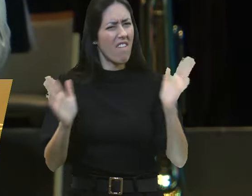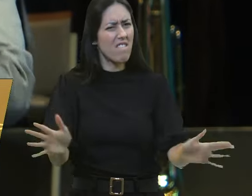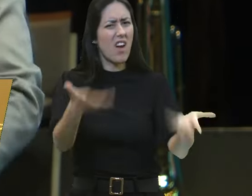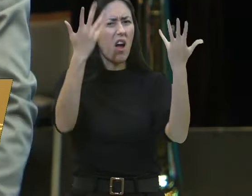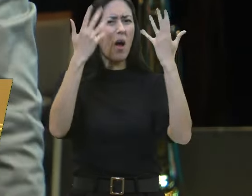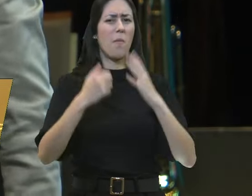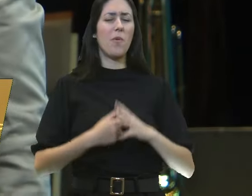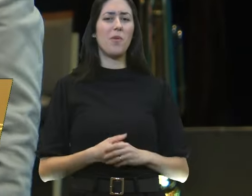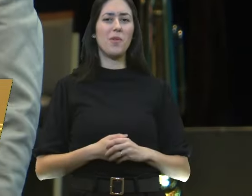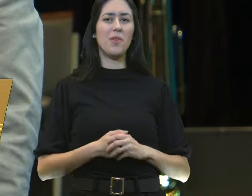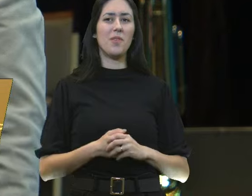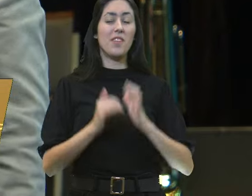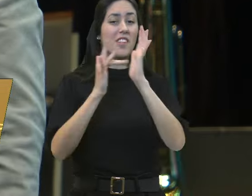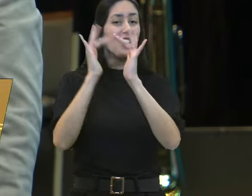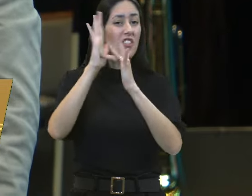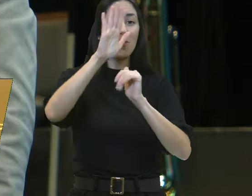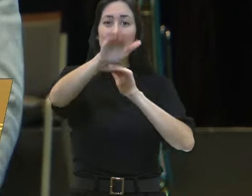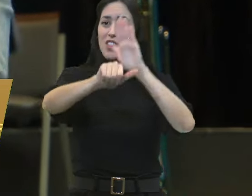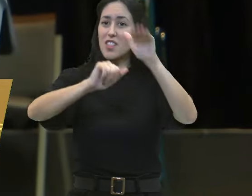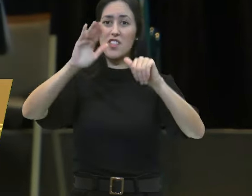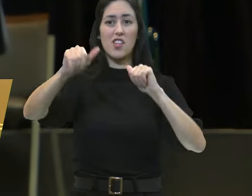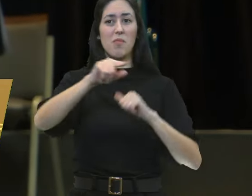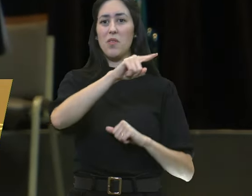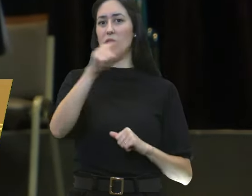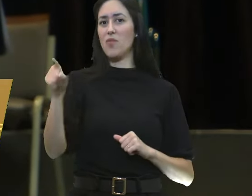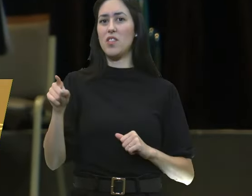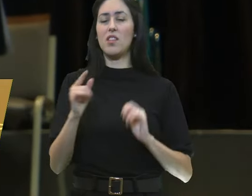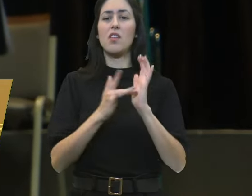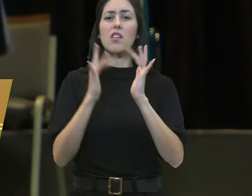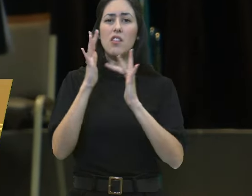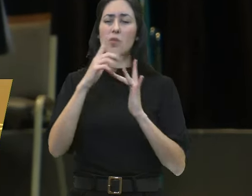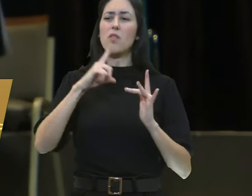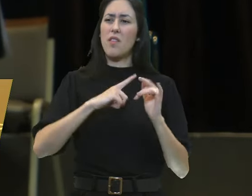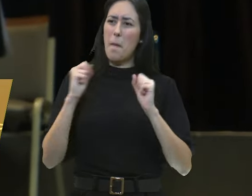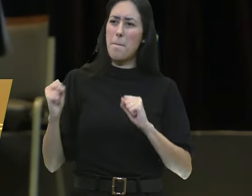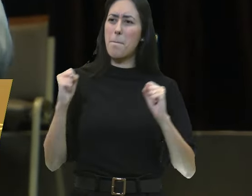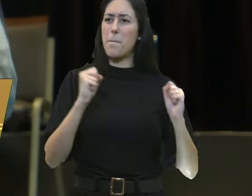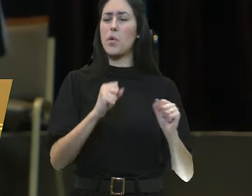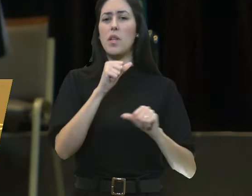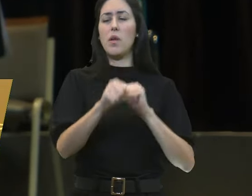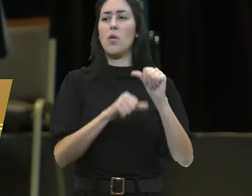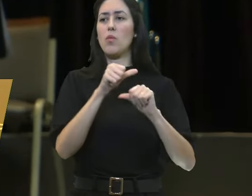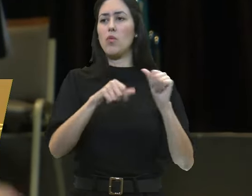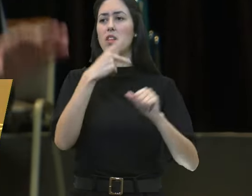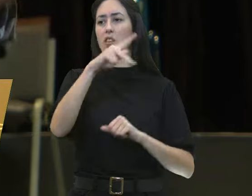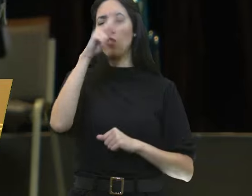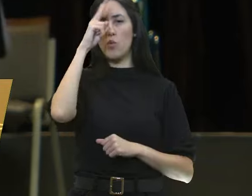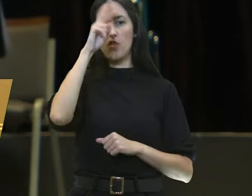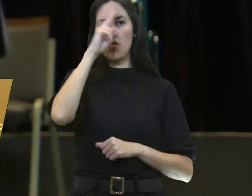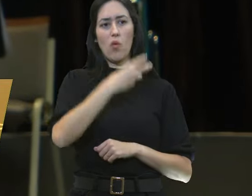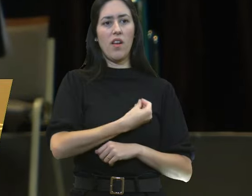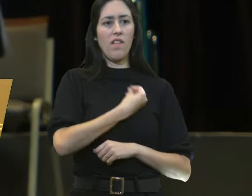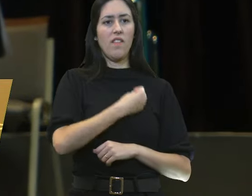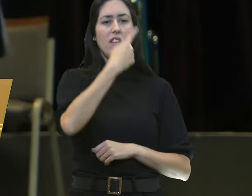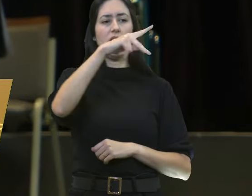Ele está chamando você. Ele tem poder para mudar a tua trajetória de vida, a tua